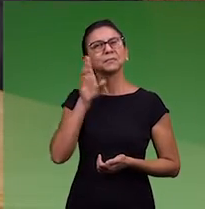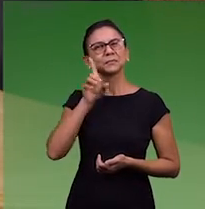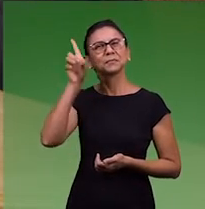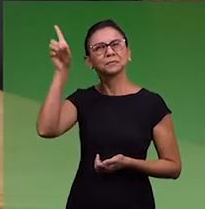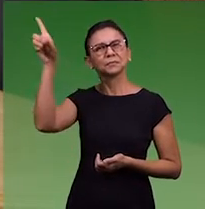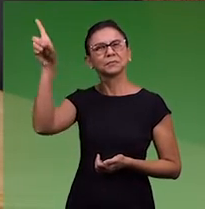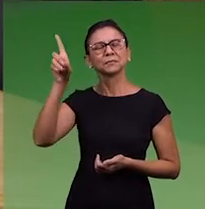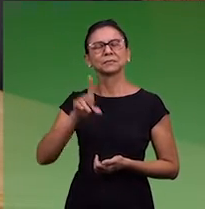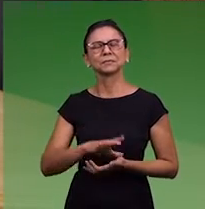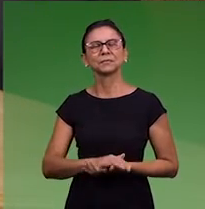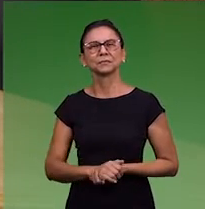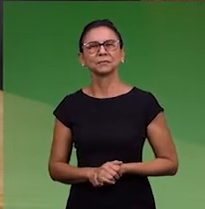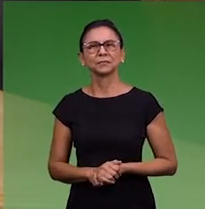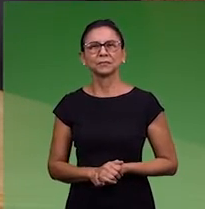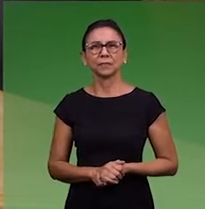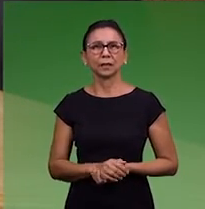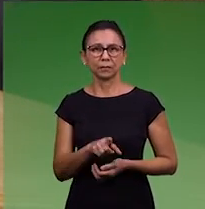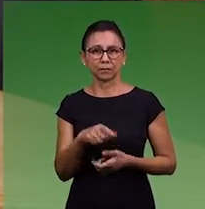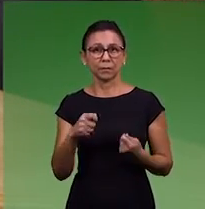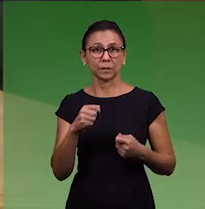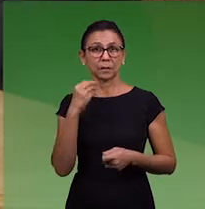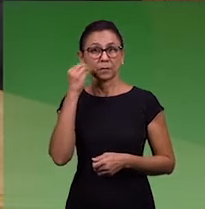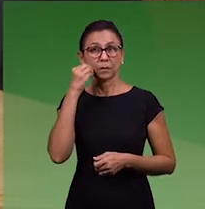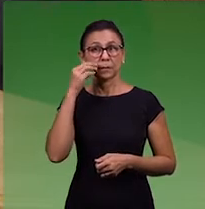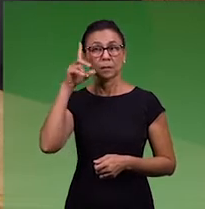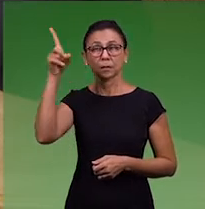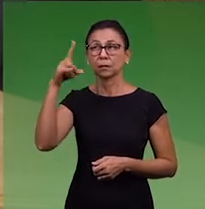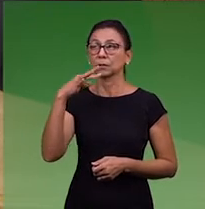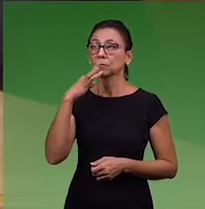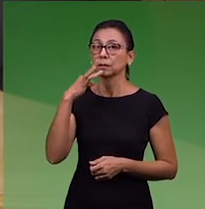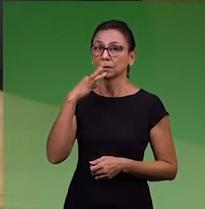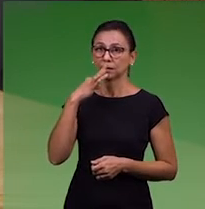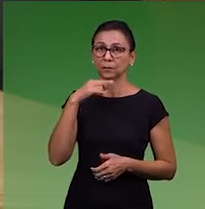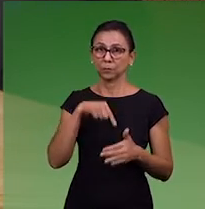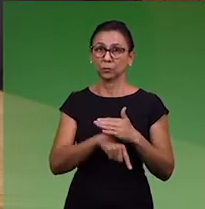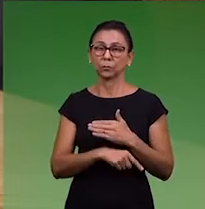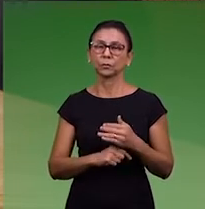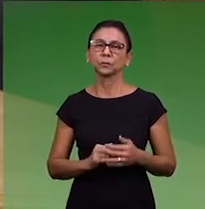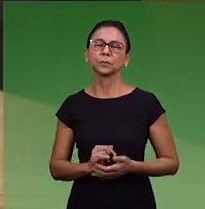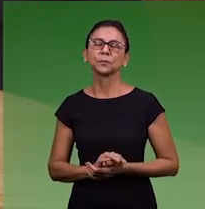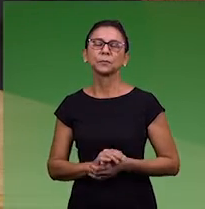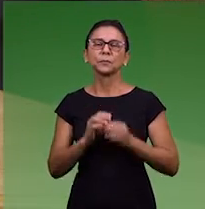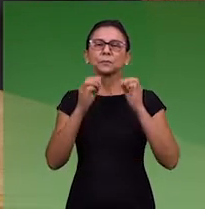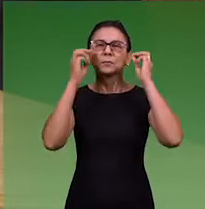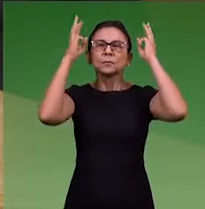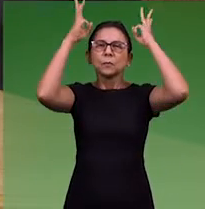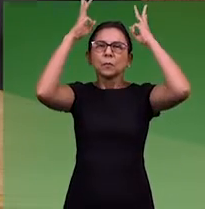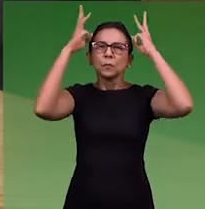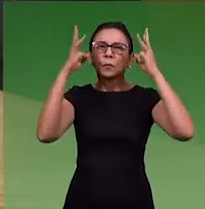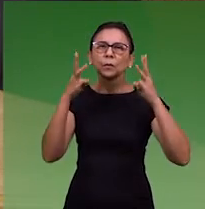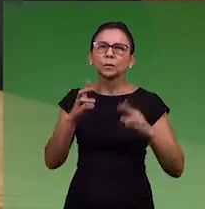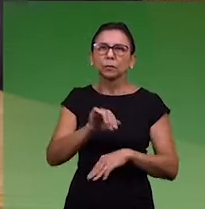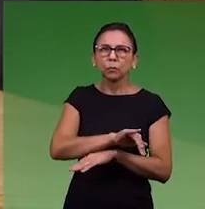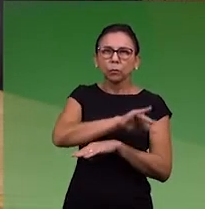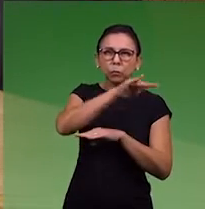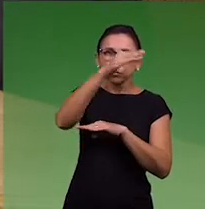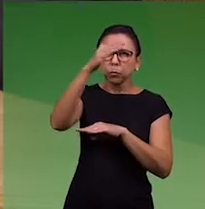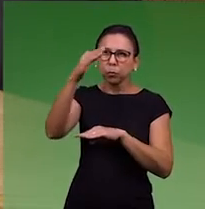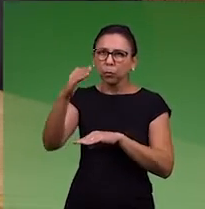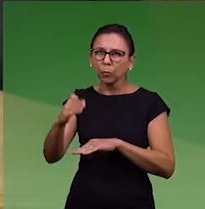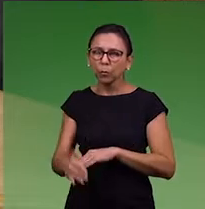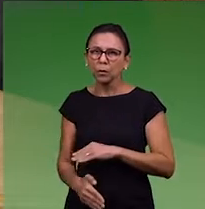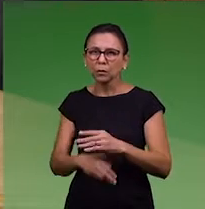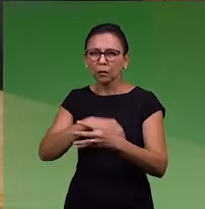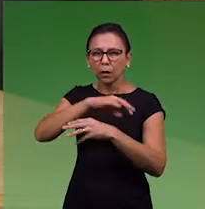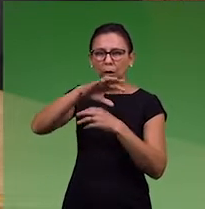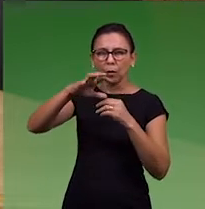Deus, aquilo que o homem precisa, o homem precisa de ter uma experiência com Deus, de conhecer a Deus. Quando Moisés tem uma experiência com Deus, ele vê o fogo sobre a sarça ali, ele